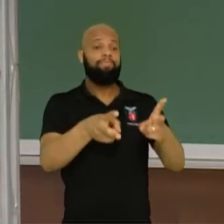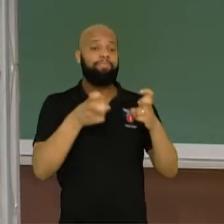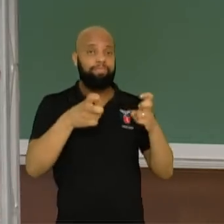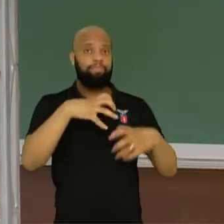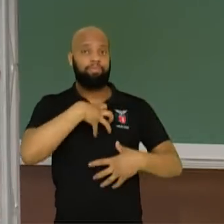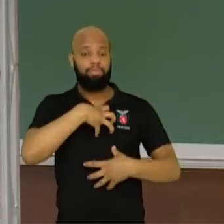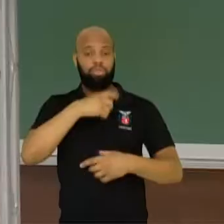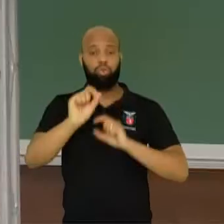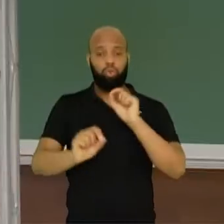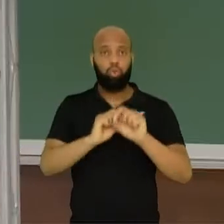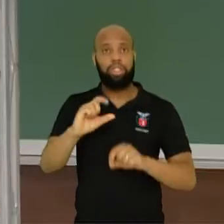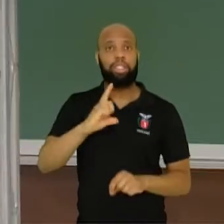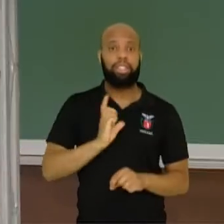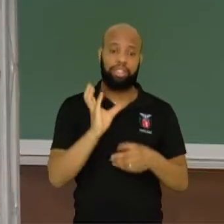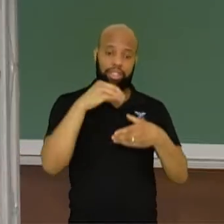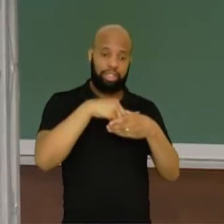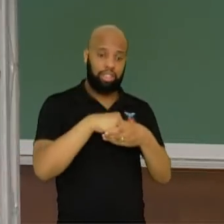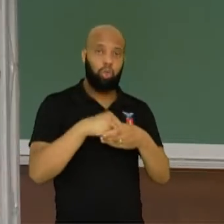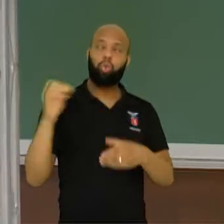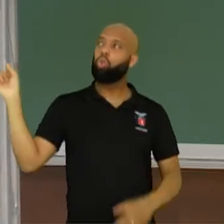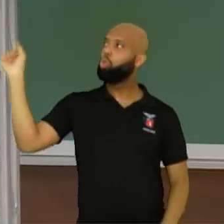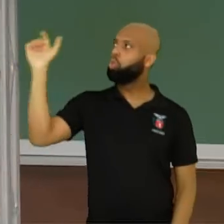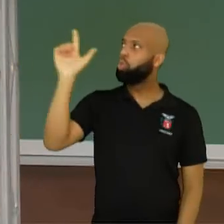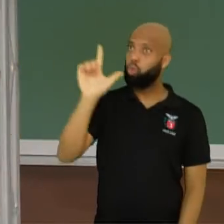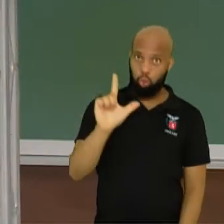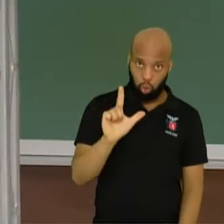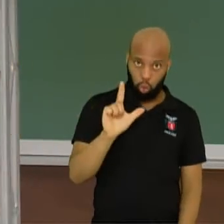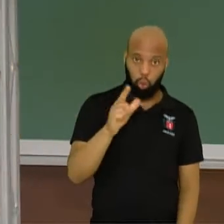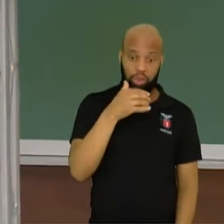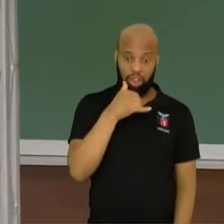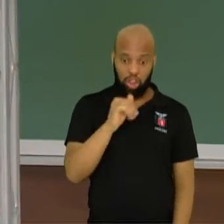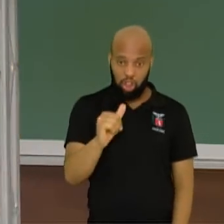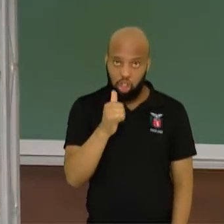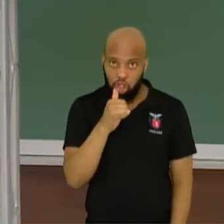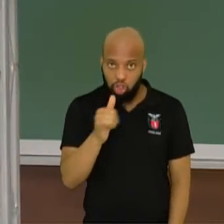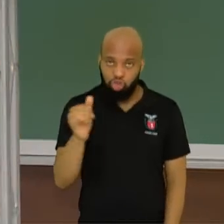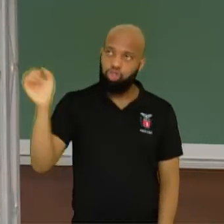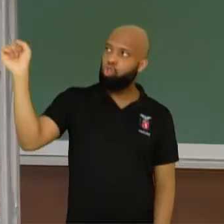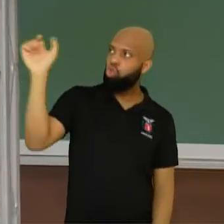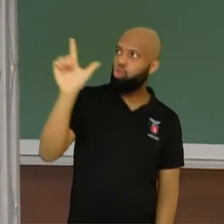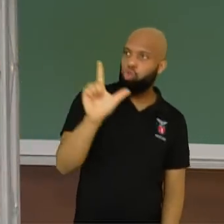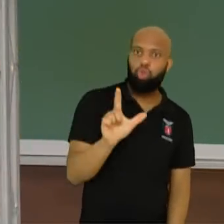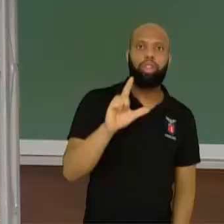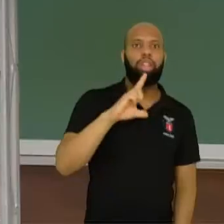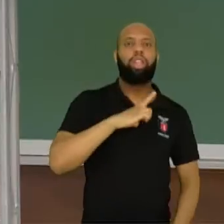e oceanos esteja em constante evaporação.